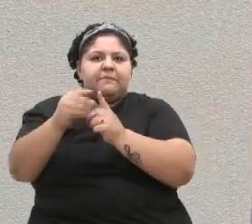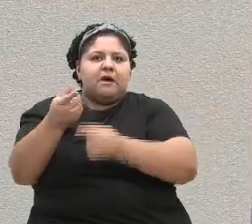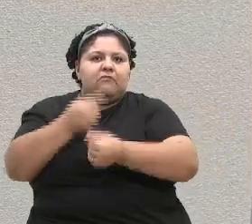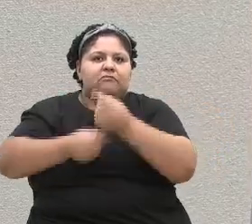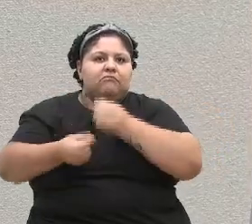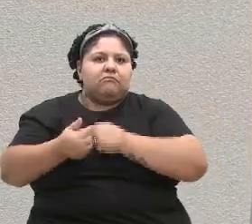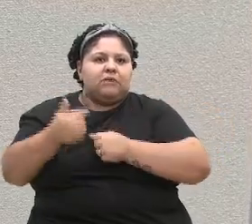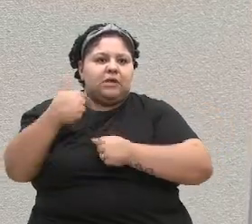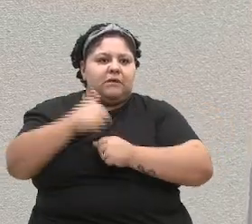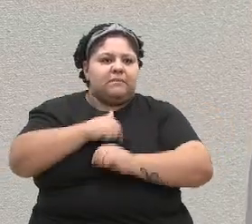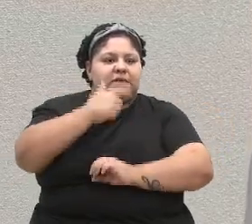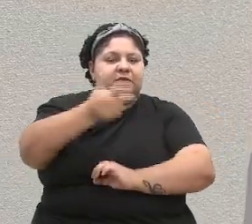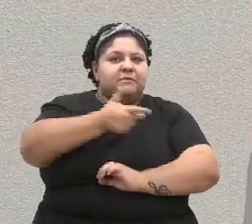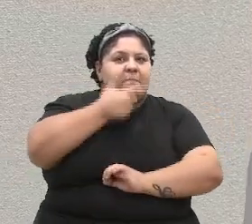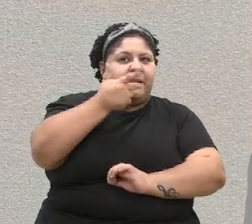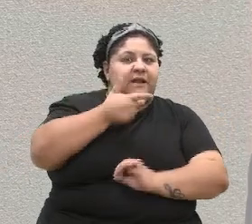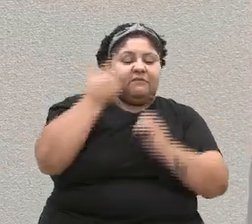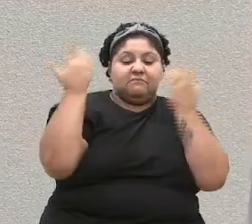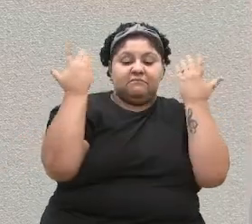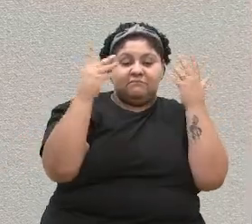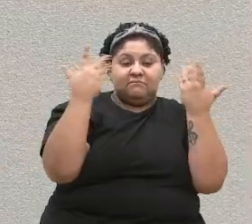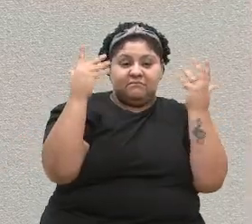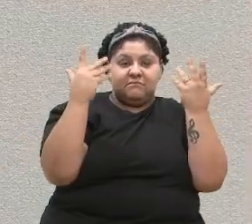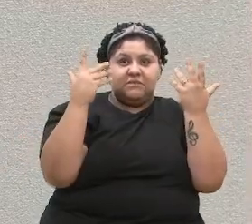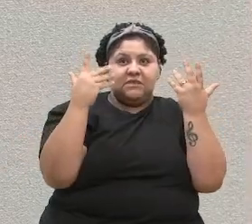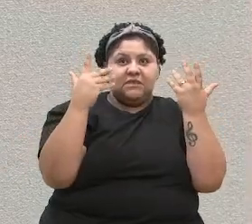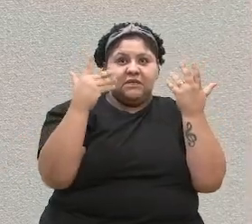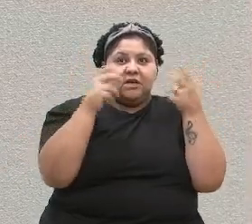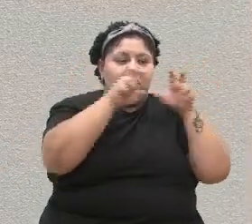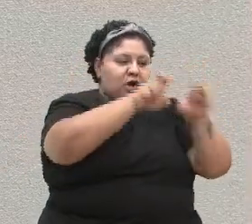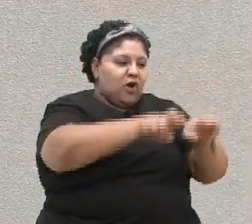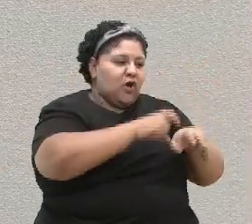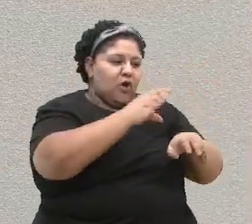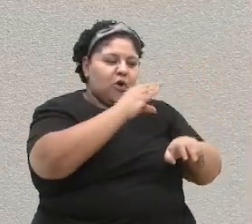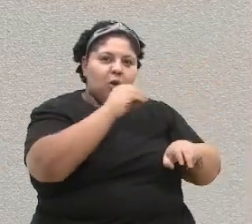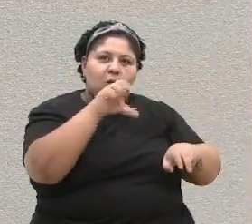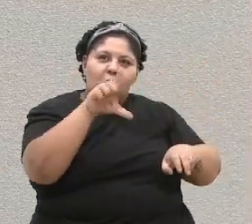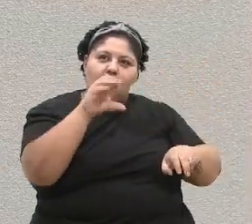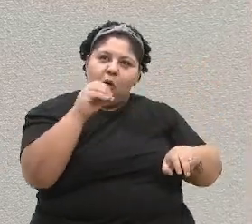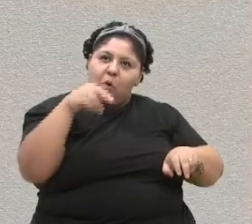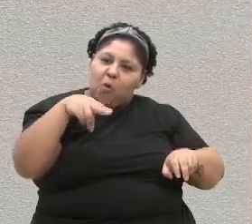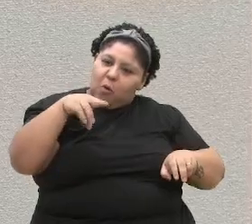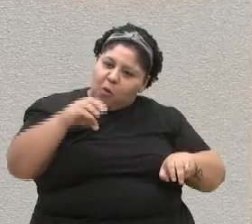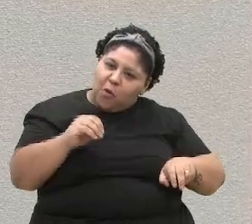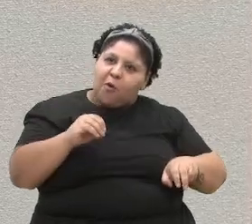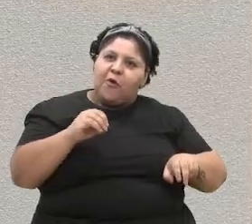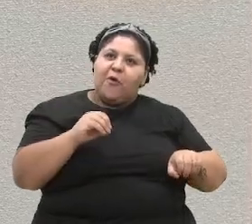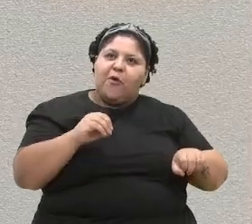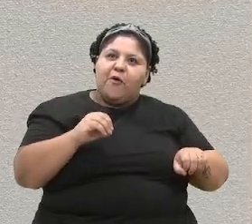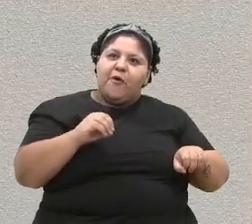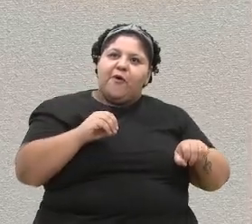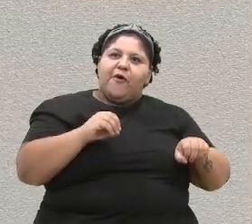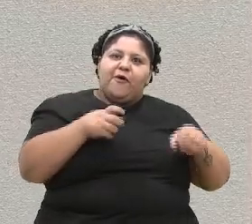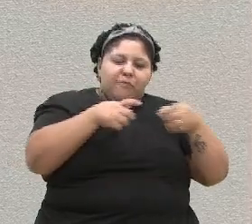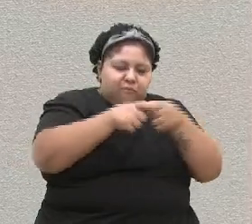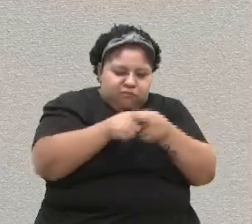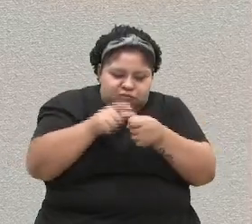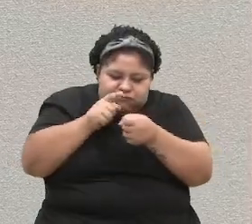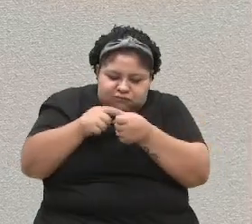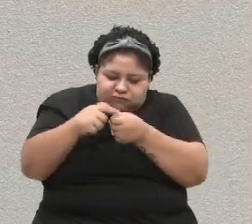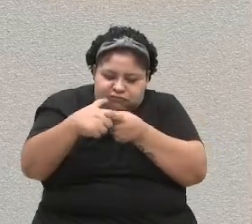voto de congratulações é para aquele colono, para o pessoal da terra, dos distritos, que estiveram na Festa da